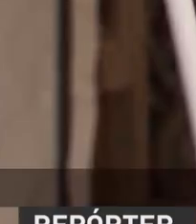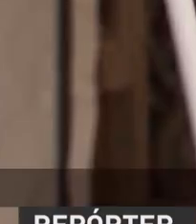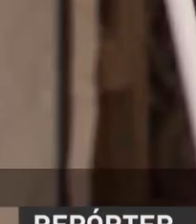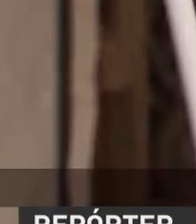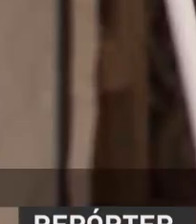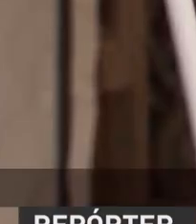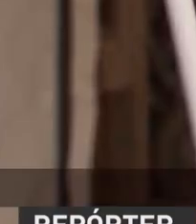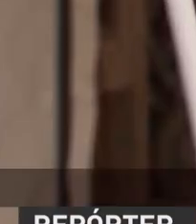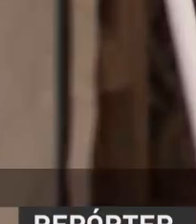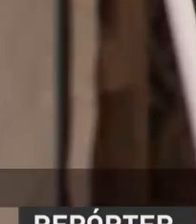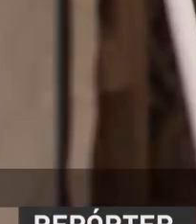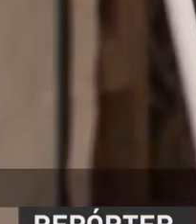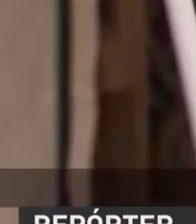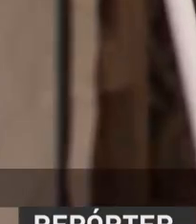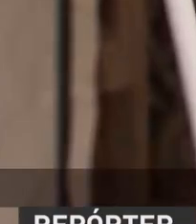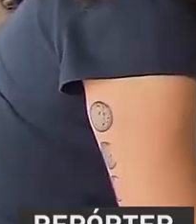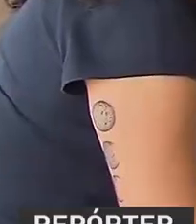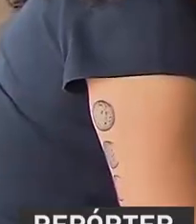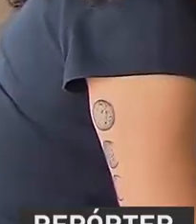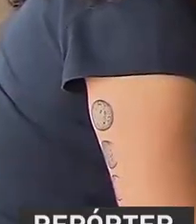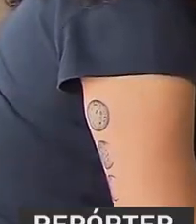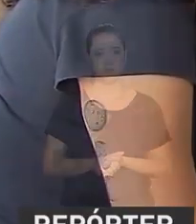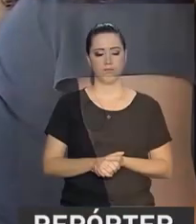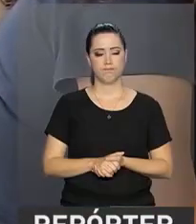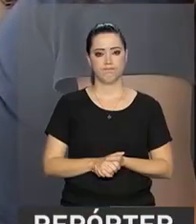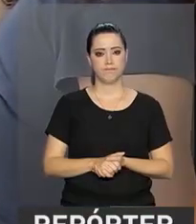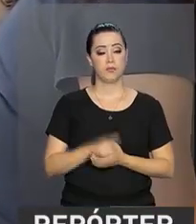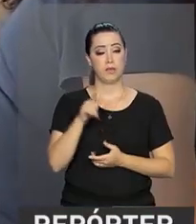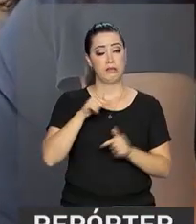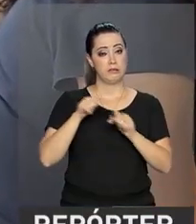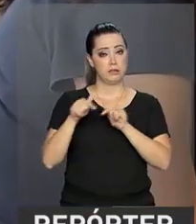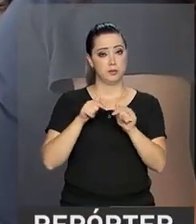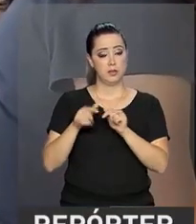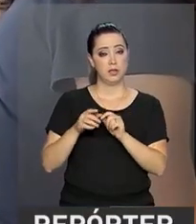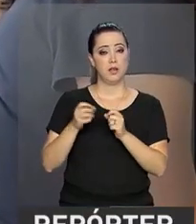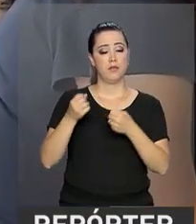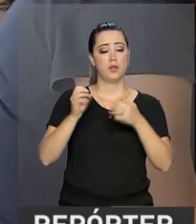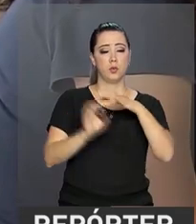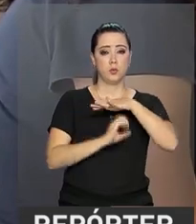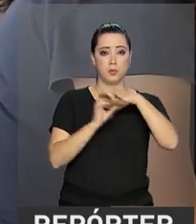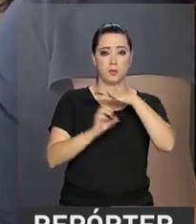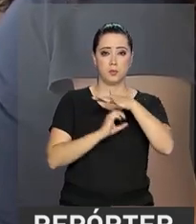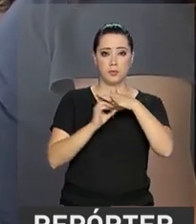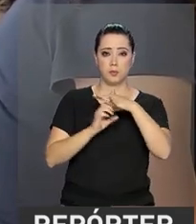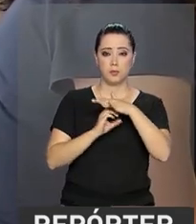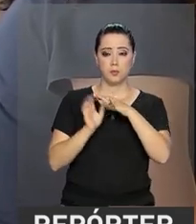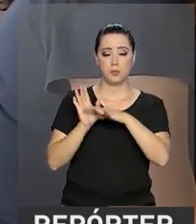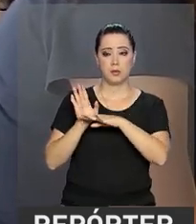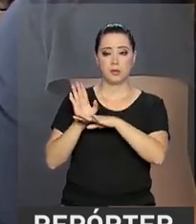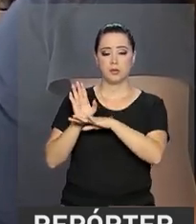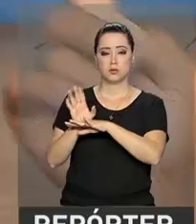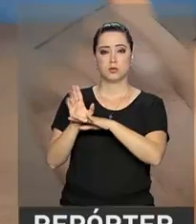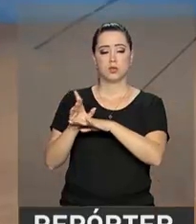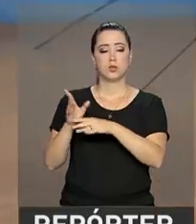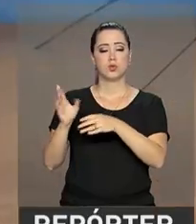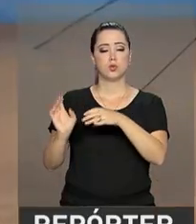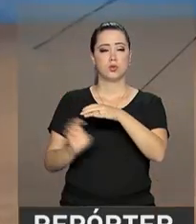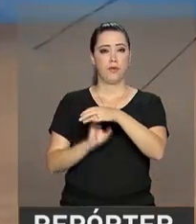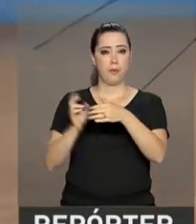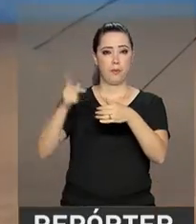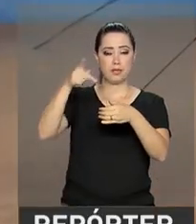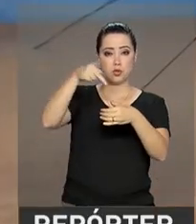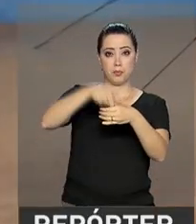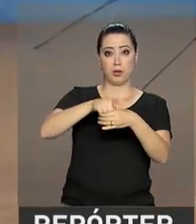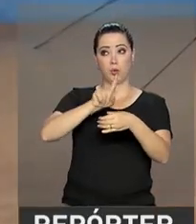e estudar, tratar de terminar meus estudos aqui. Elvis trabalhava em uma empresa que prestava serviços à estatal venezuelana de petróleo. Com a